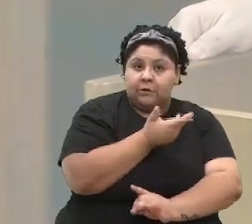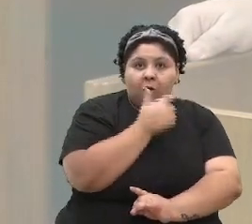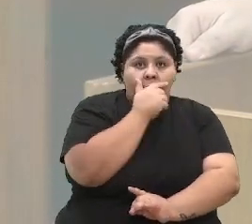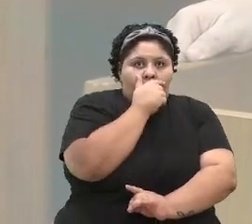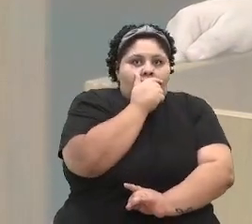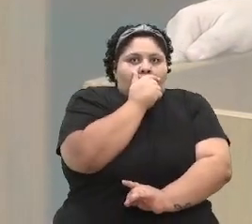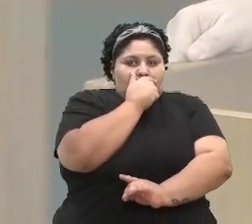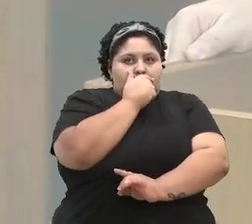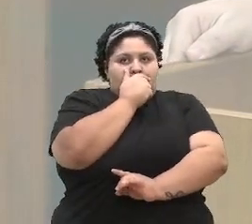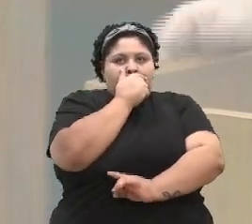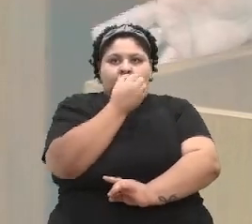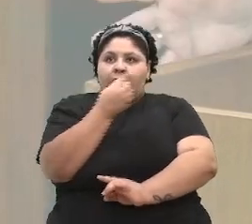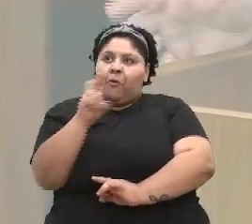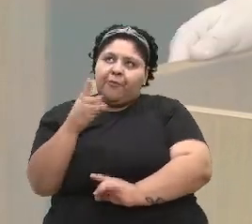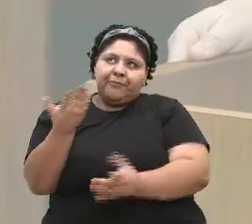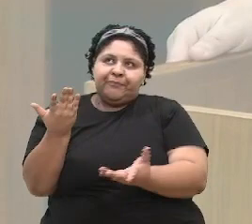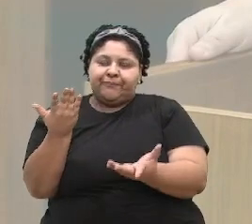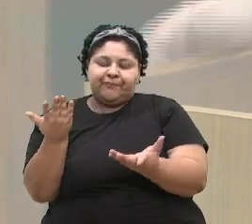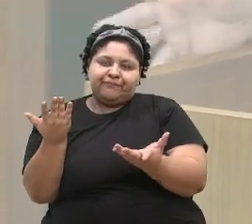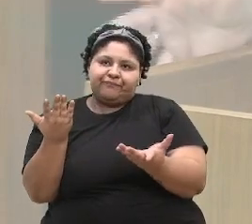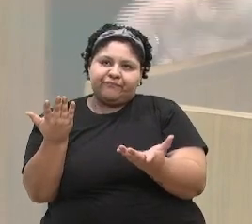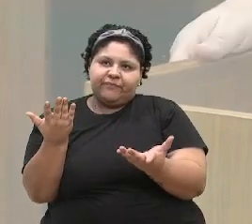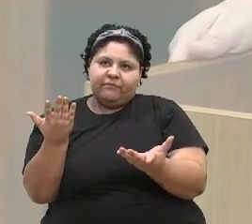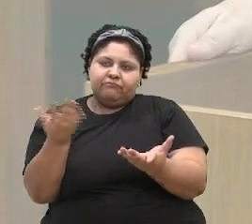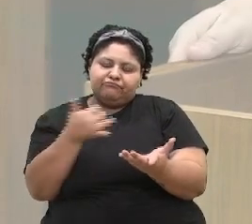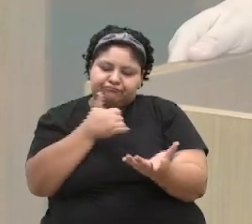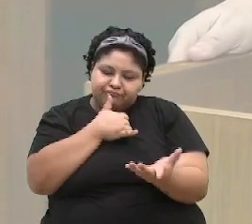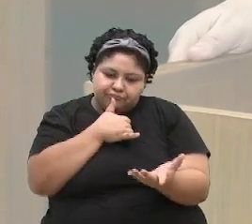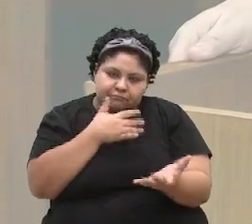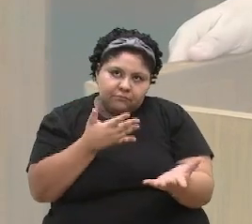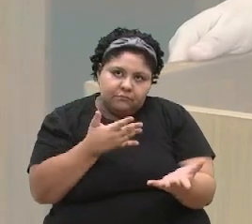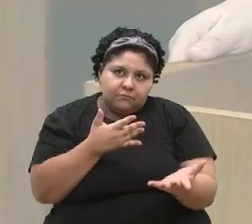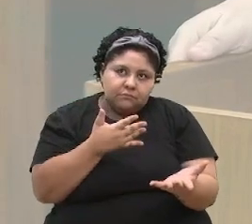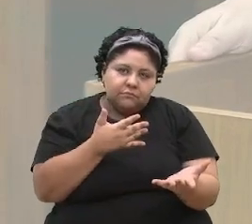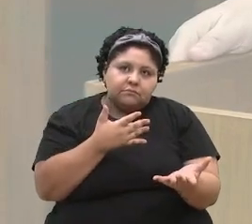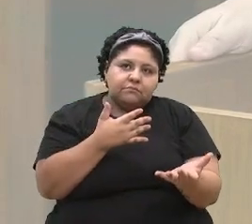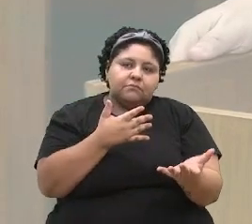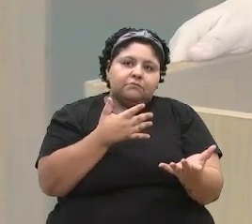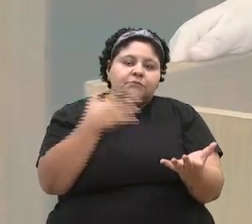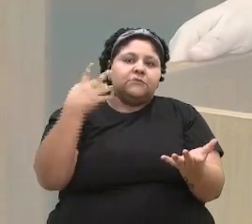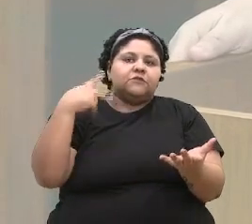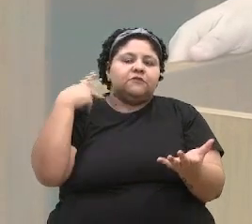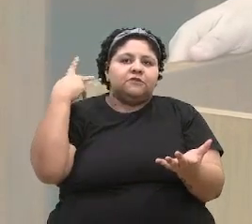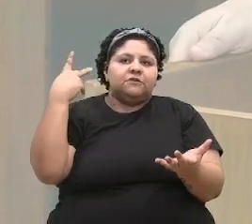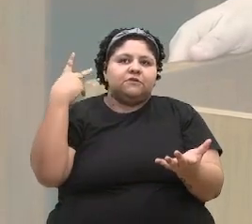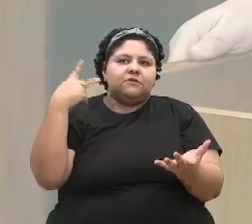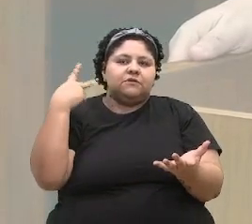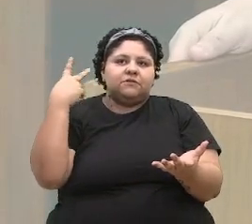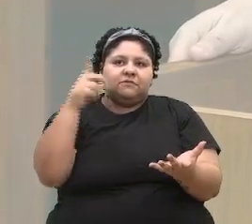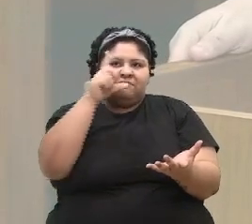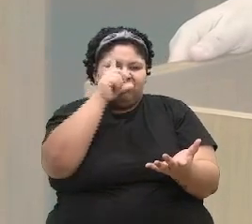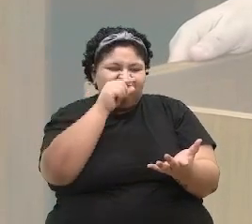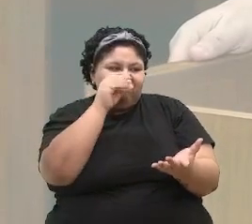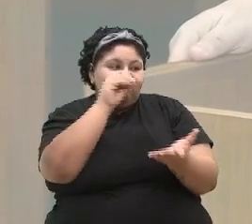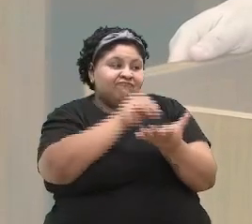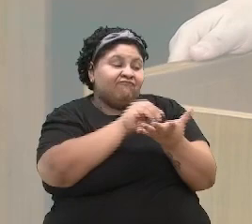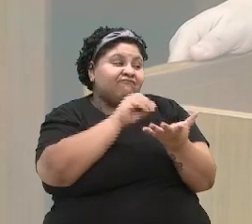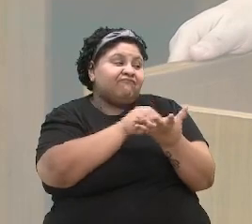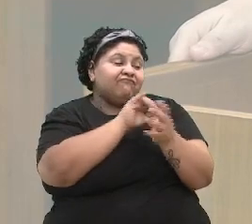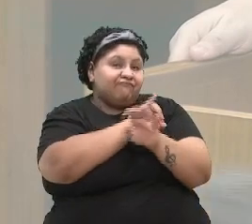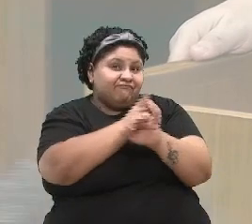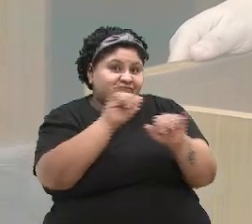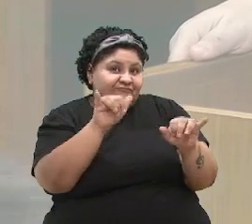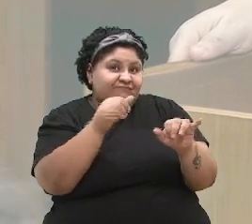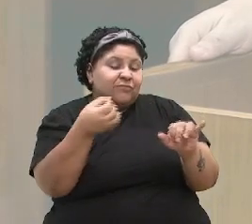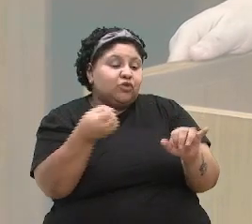ou pela até tristeza, vereador Fantinel, o senhor que é da região, falta de informação realmente sobre o